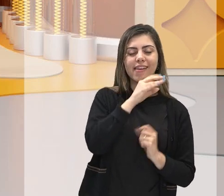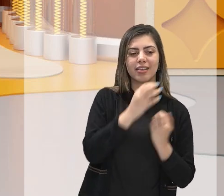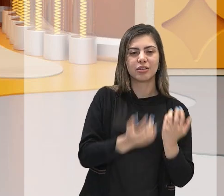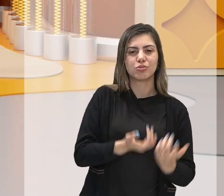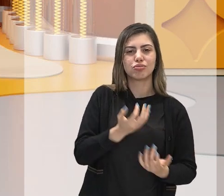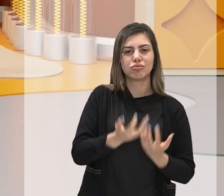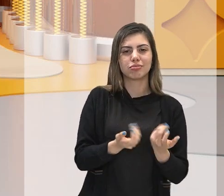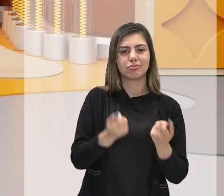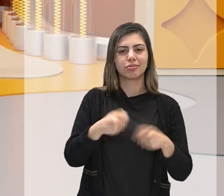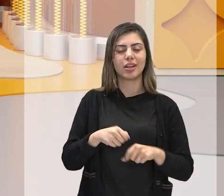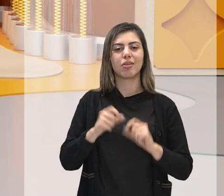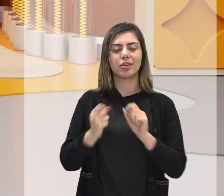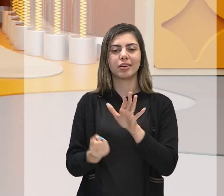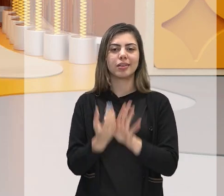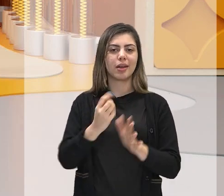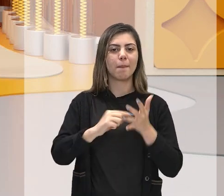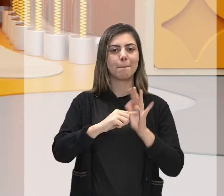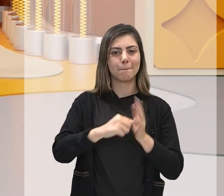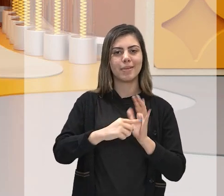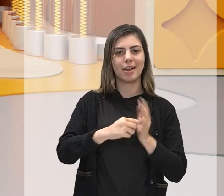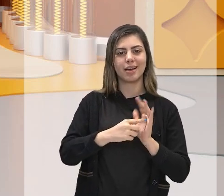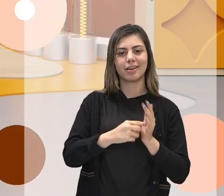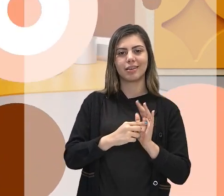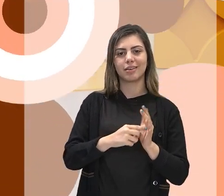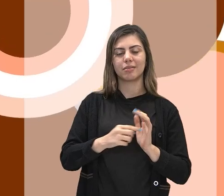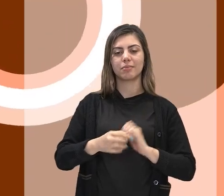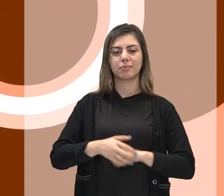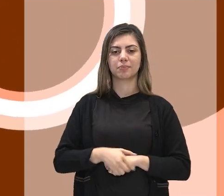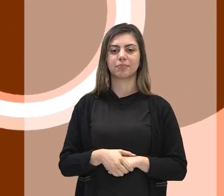a vapor, como nós vamos verificar.